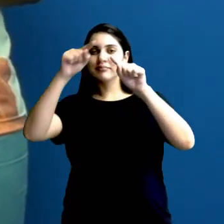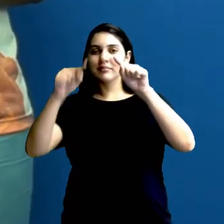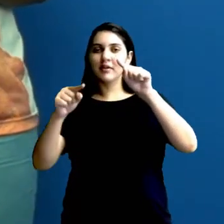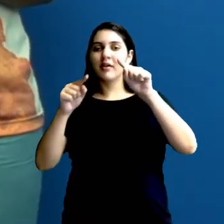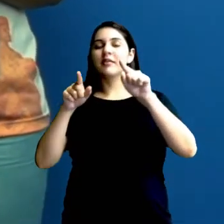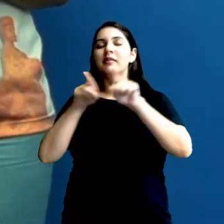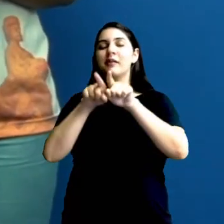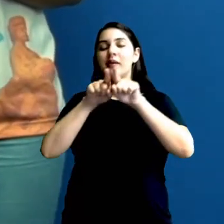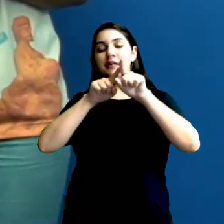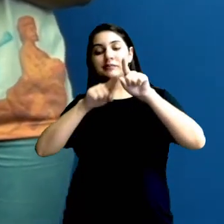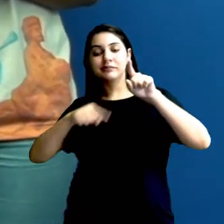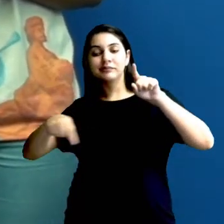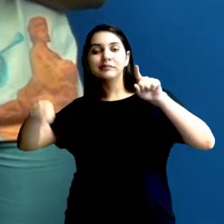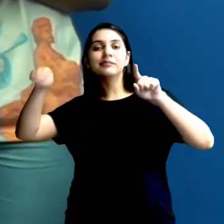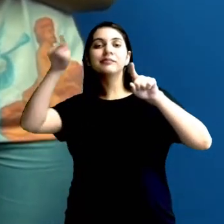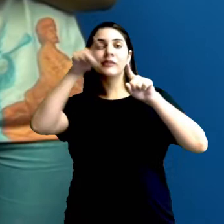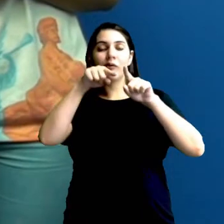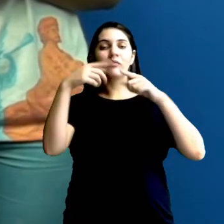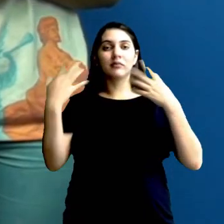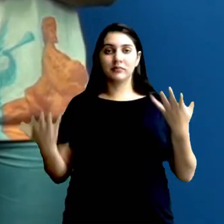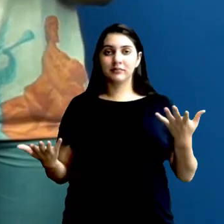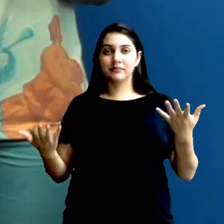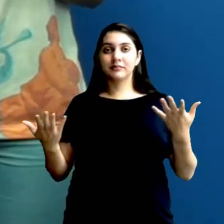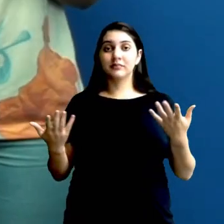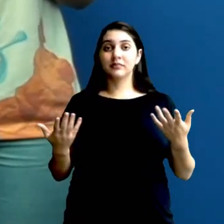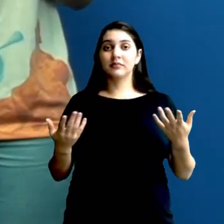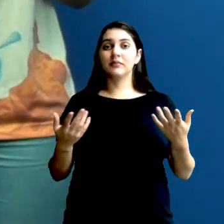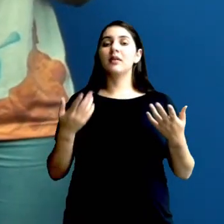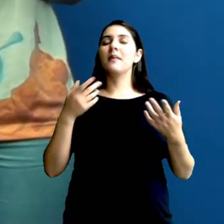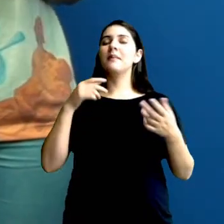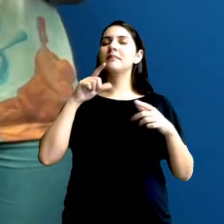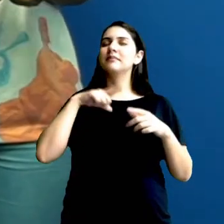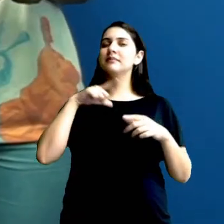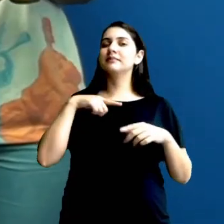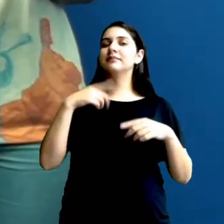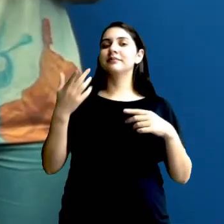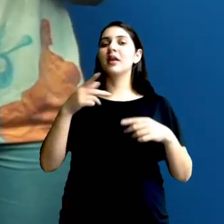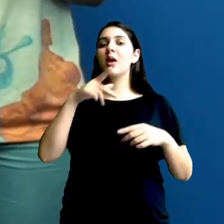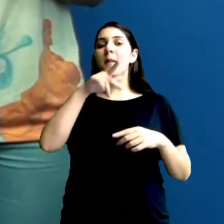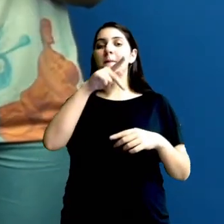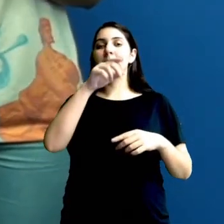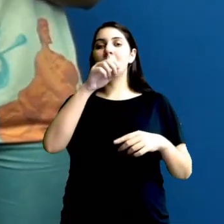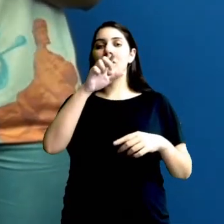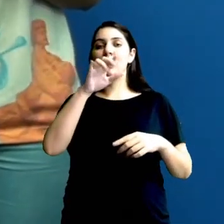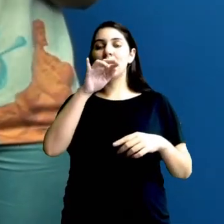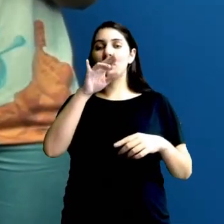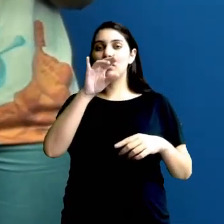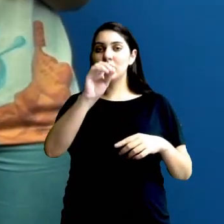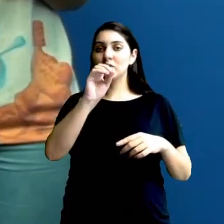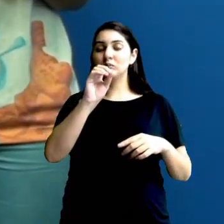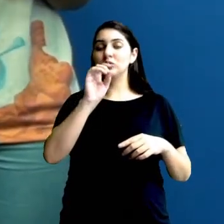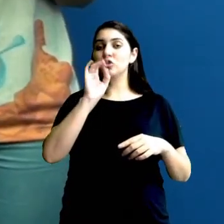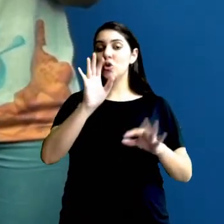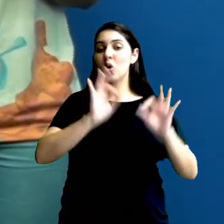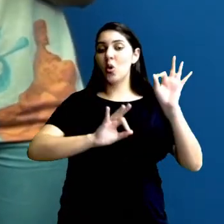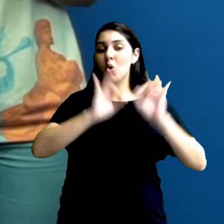há curvas. Então, para ser um polígono, ele tem que ser formado apenas por